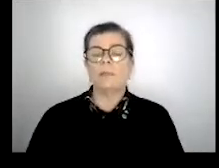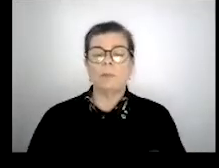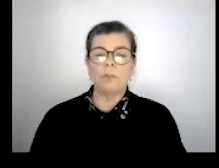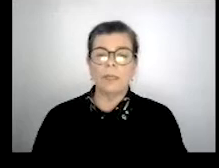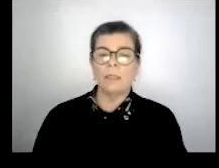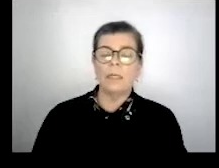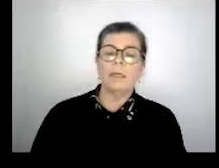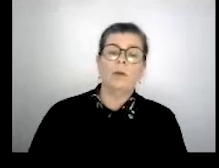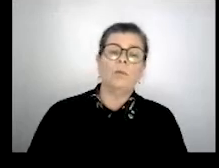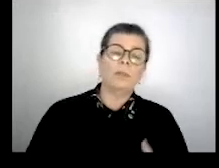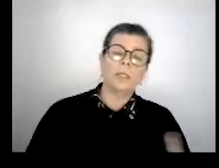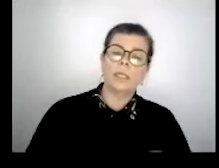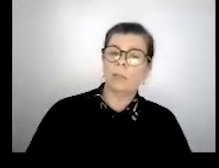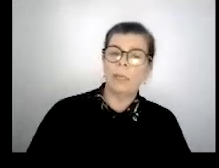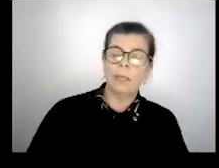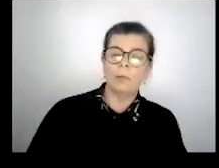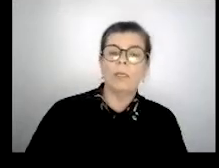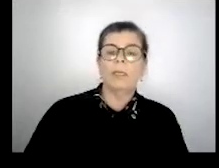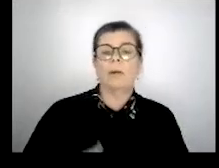a gente sempre providencia um momento de